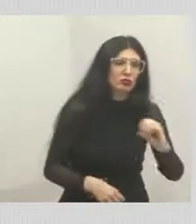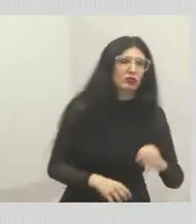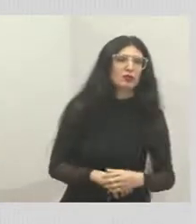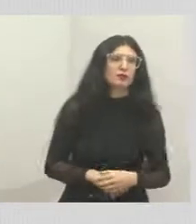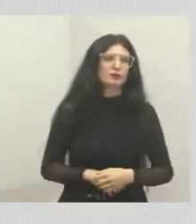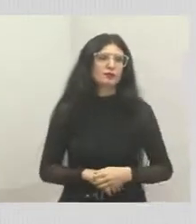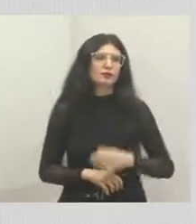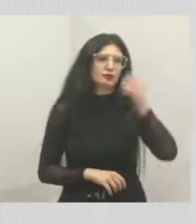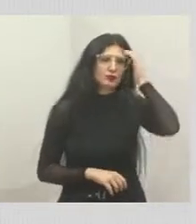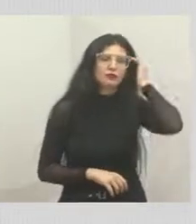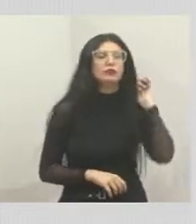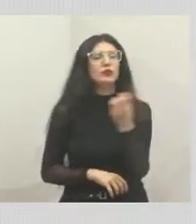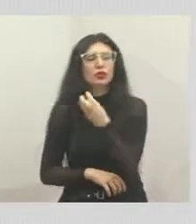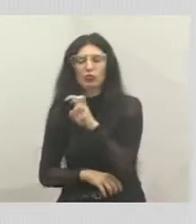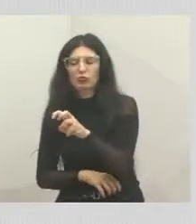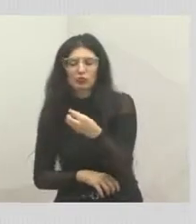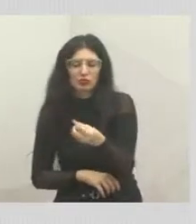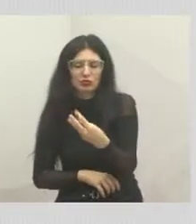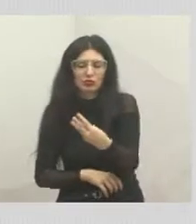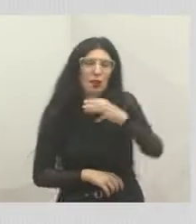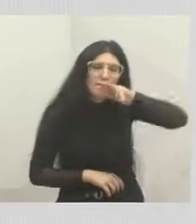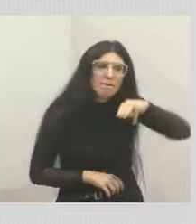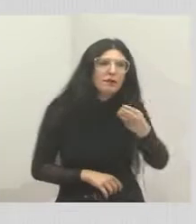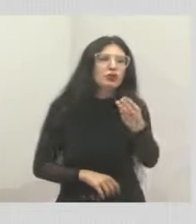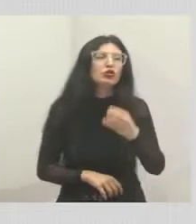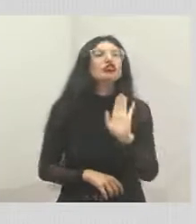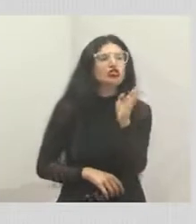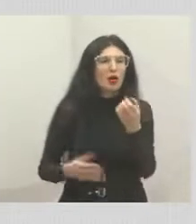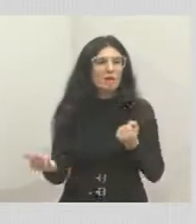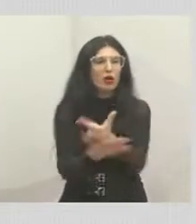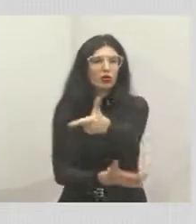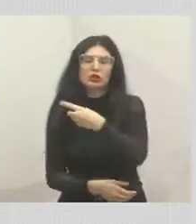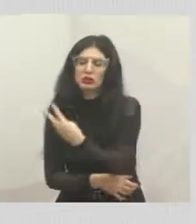53.641.000, e na qual foi pago